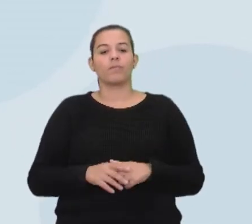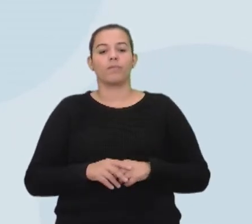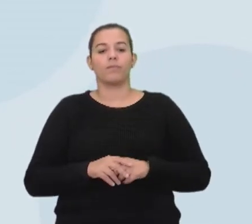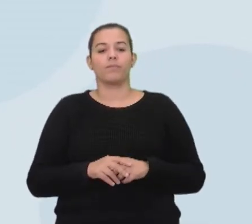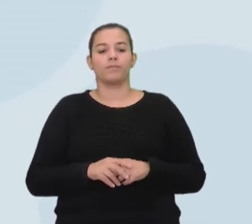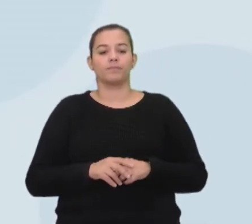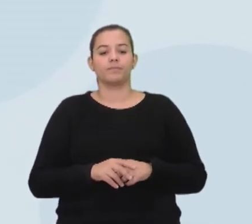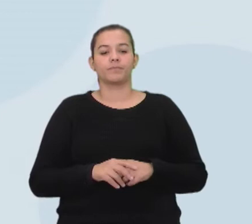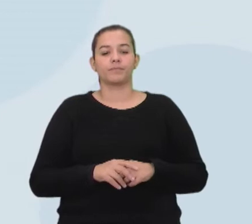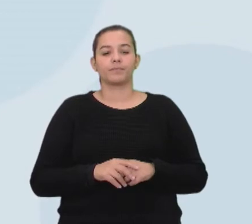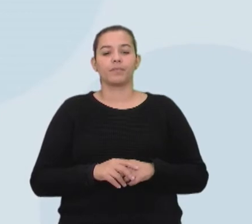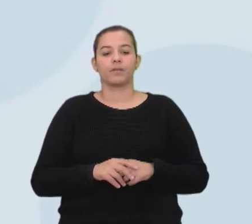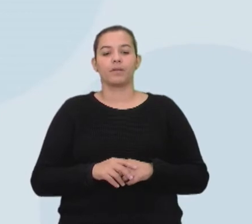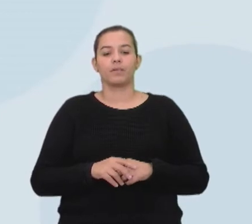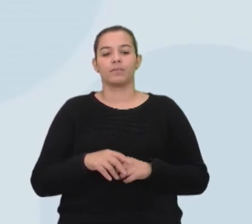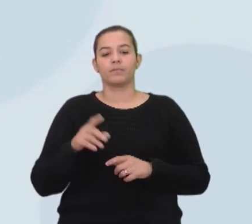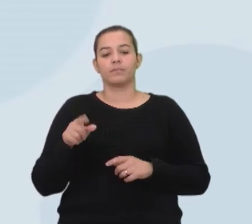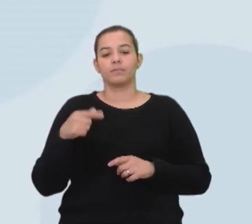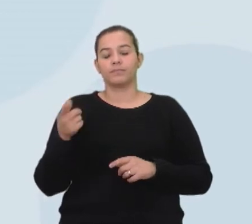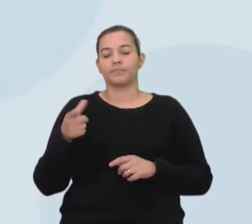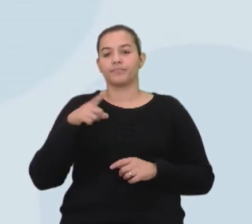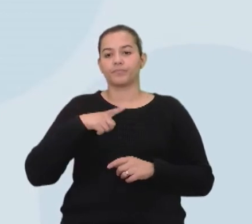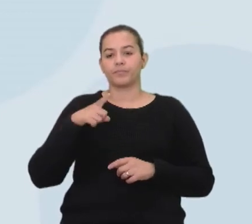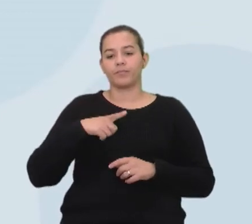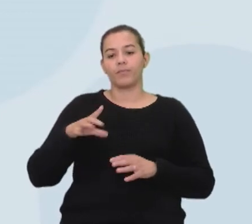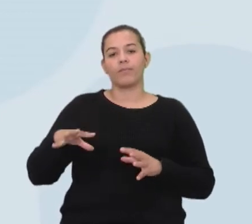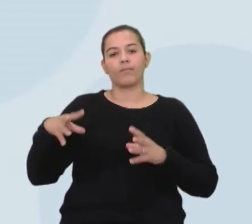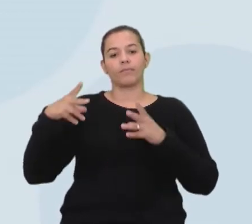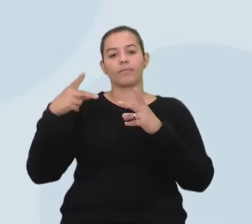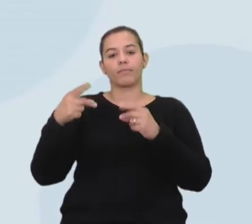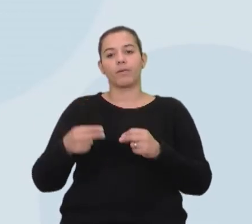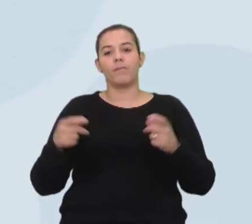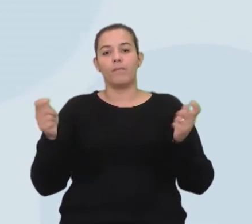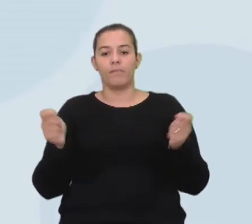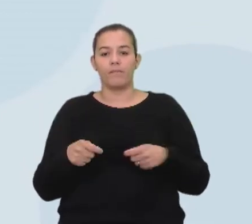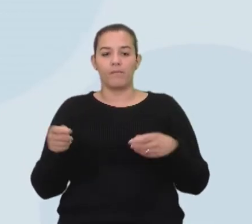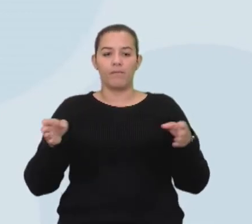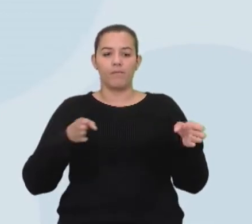América, né? Essa parte é onde tem praticamente